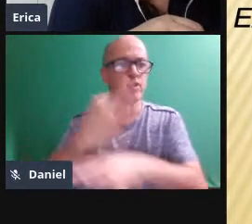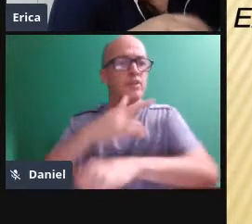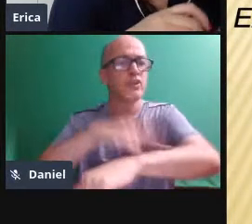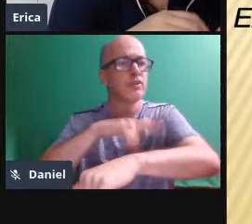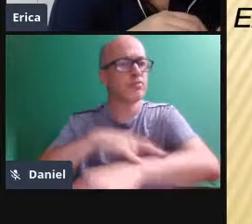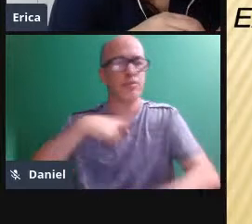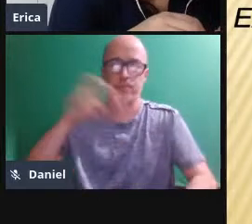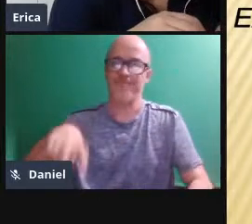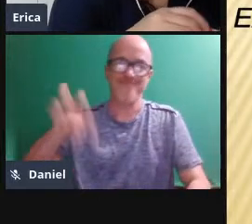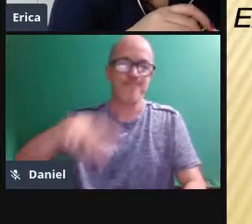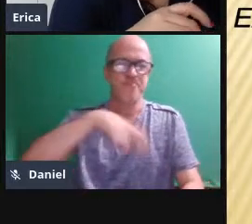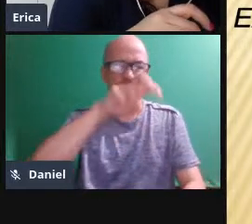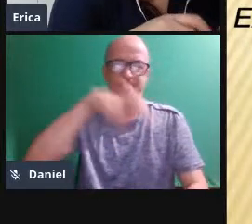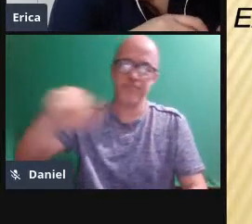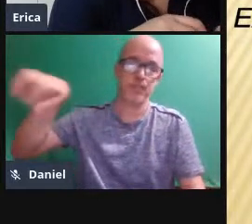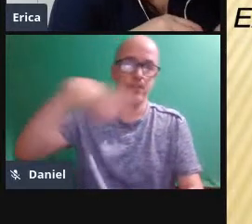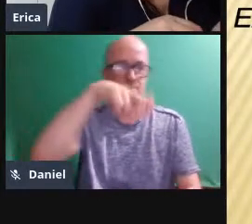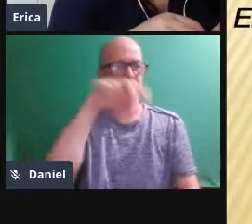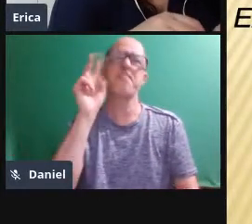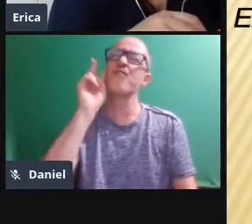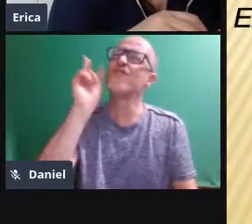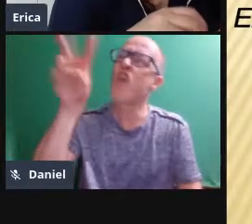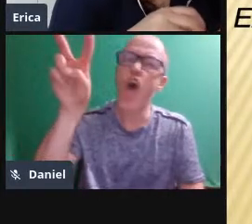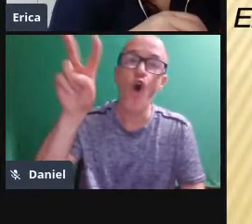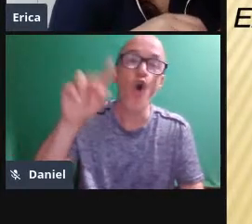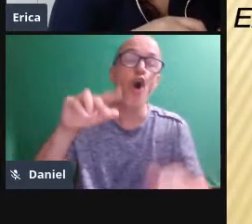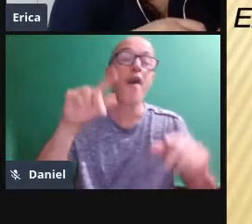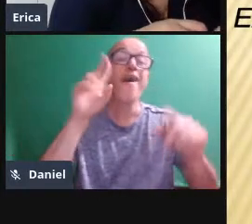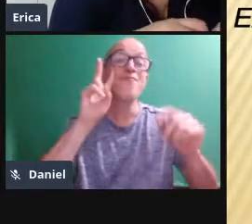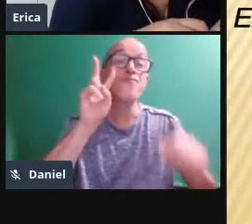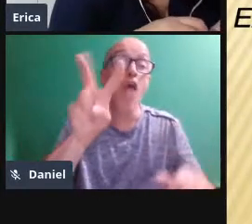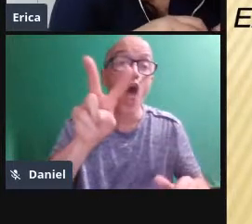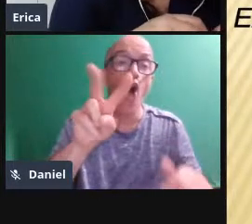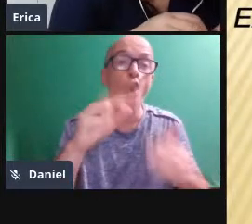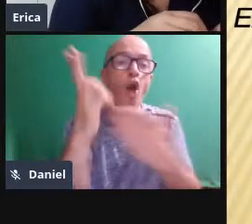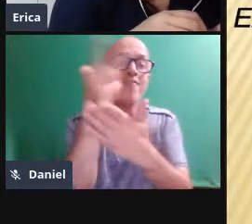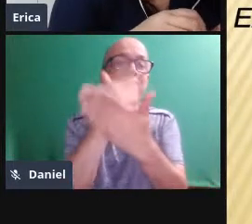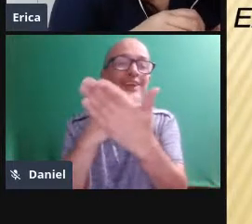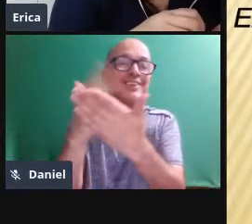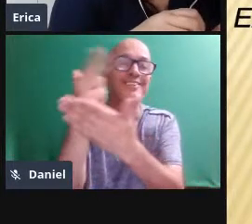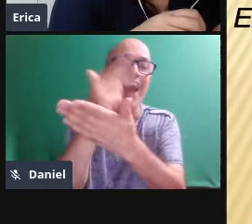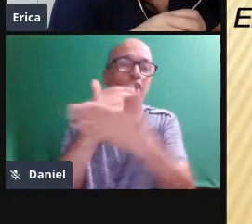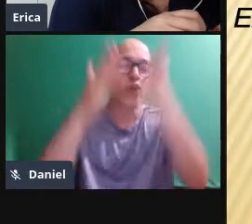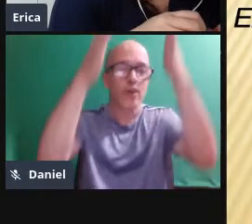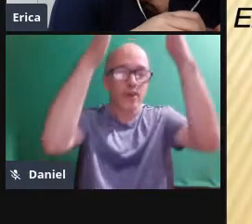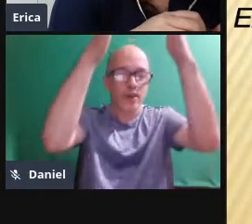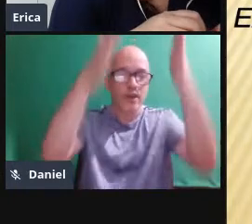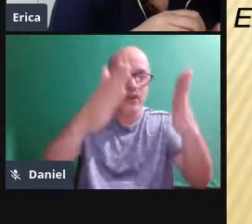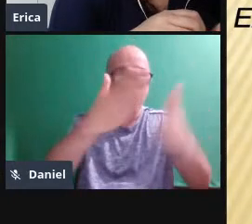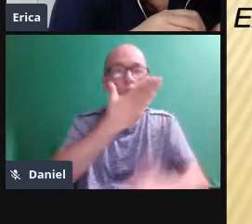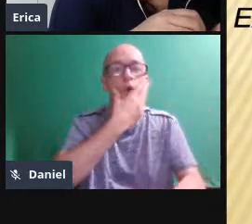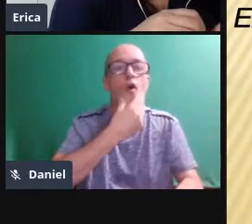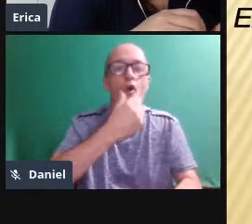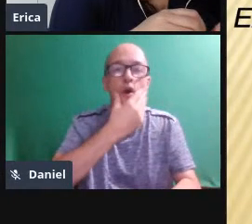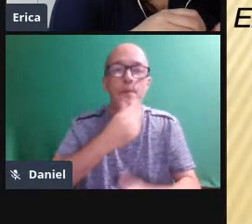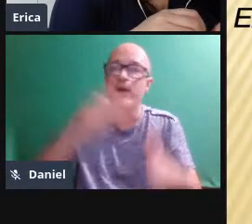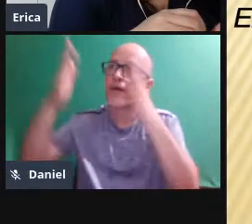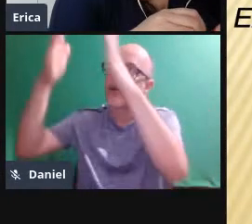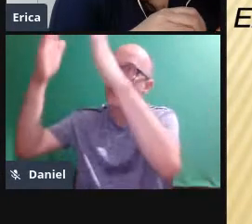Aí aconteceu que eu estava andando ali, eu estava apertado para ir no banheiro e estava procurando aonde estava. Aí eu vi um